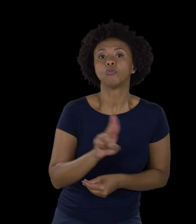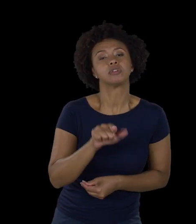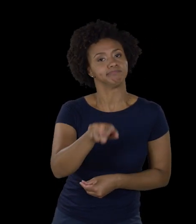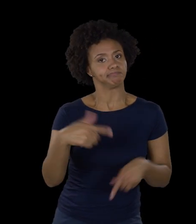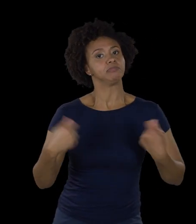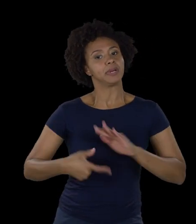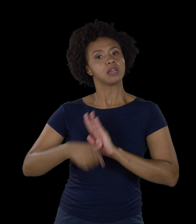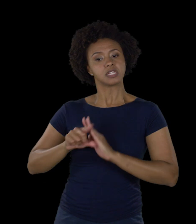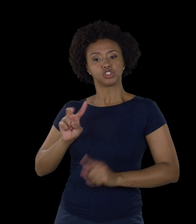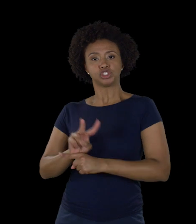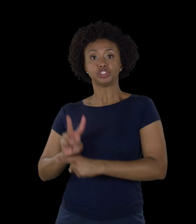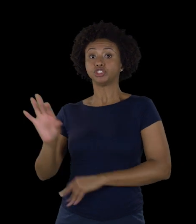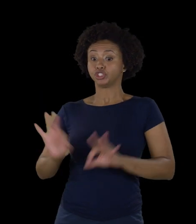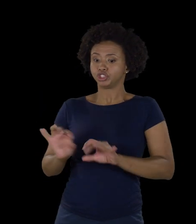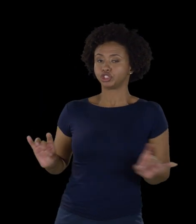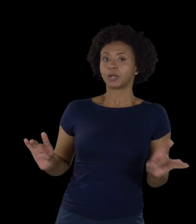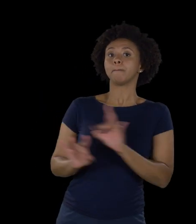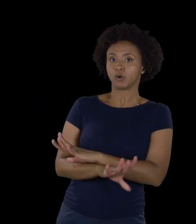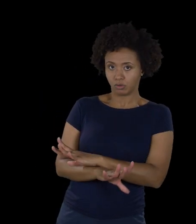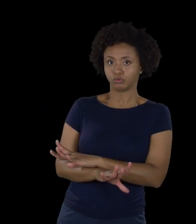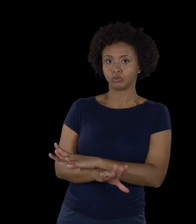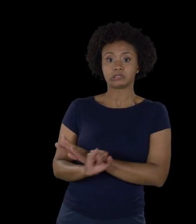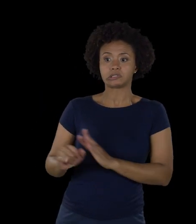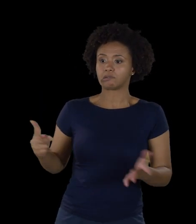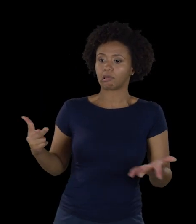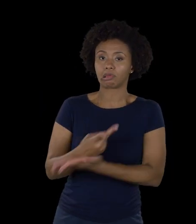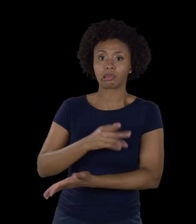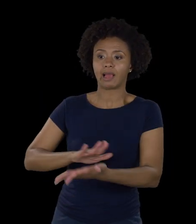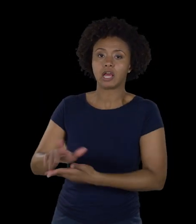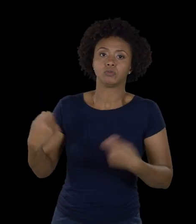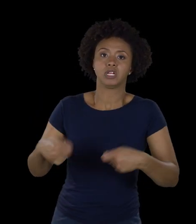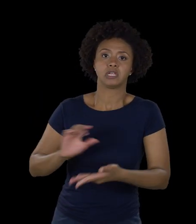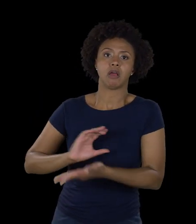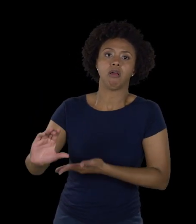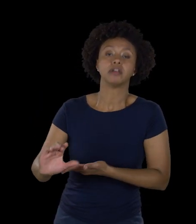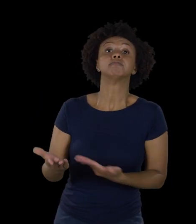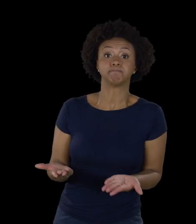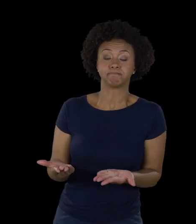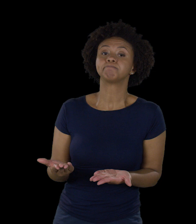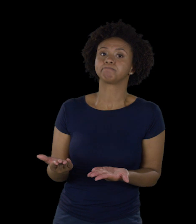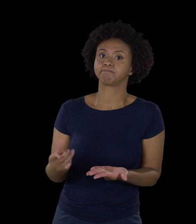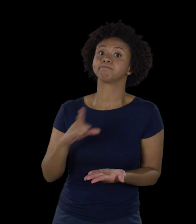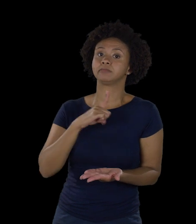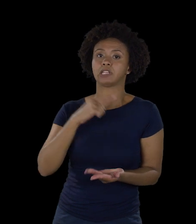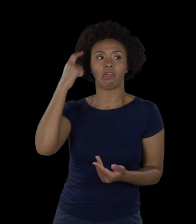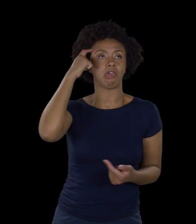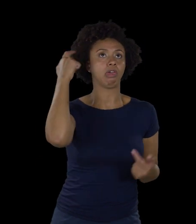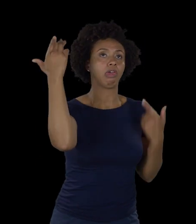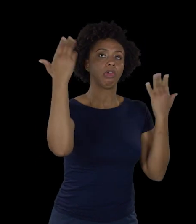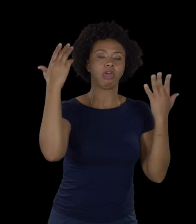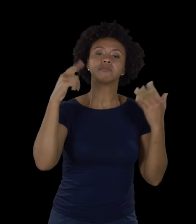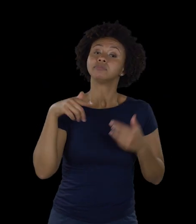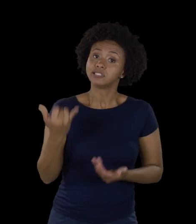preparado para sempre poder arcar com os gastos imprevisíveis, que tem um aspecto psicológico. Você fica mais